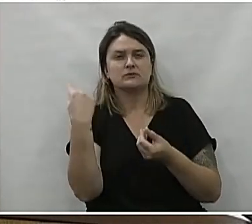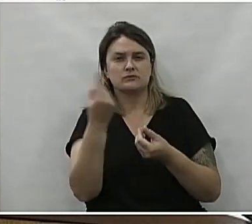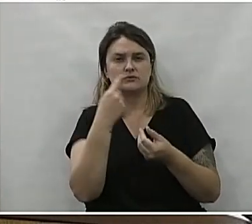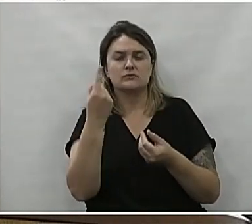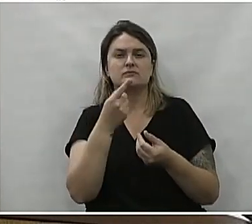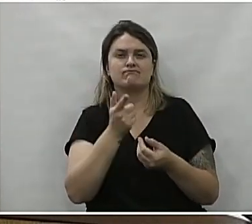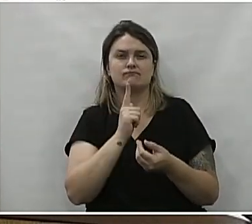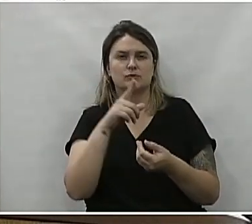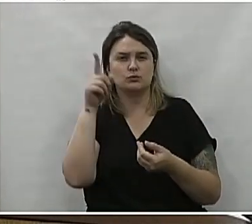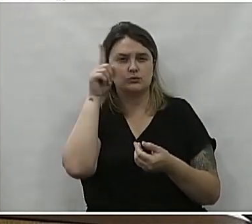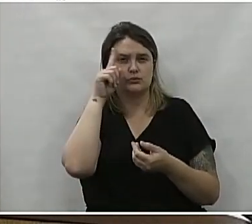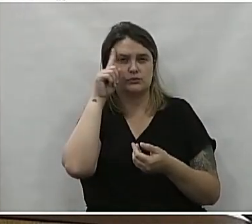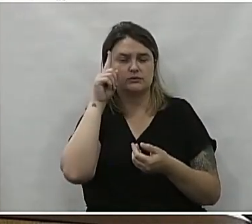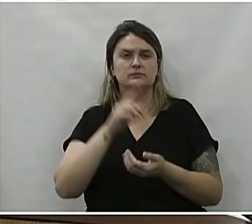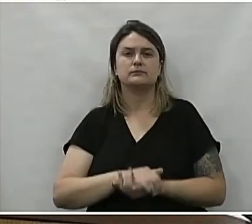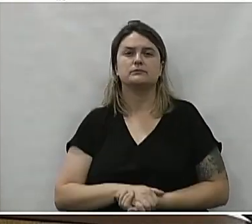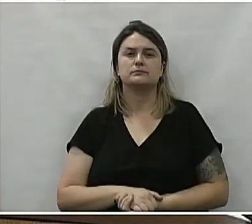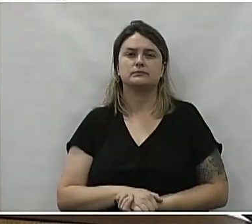lida No nosso dia a dia